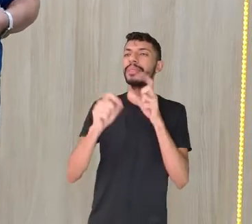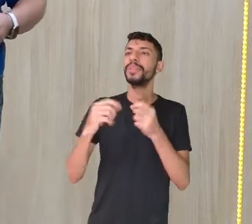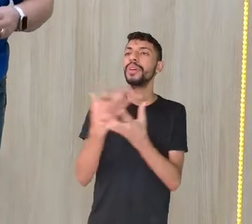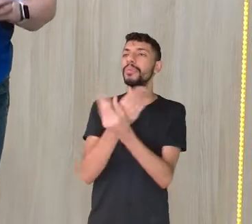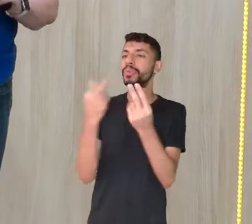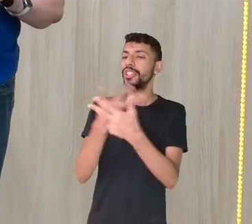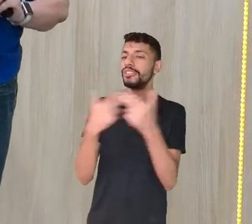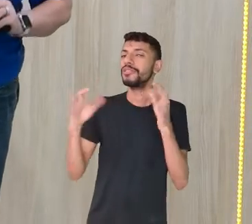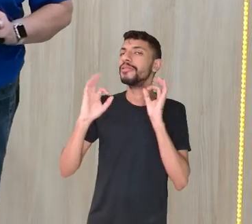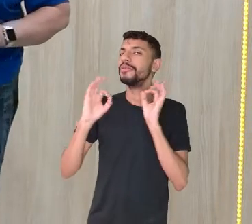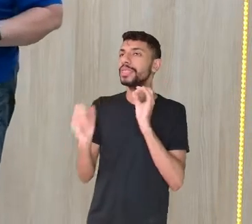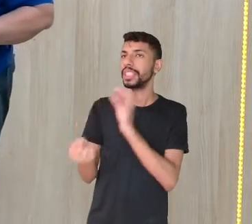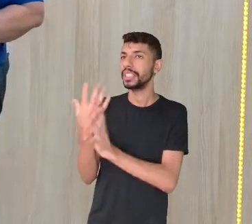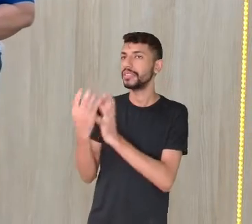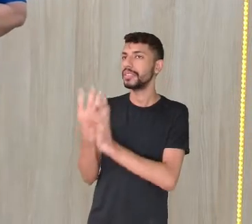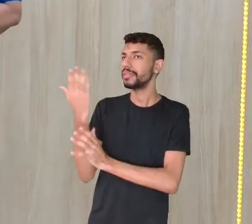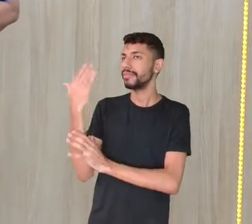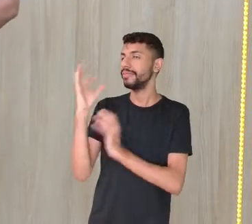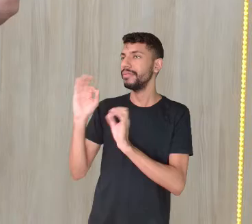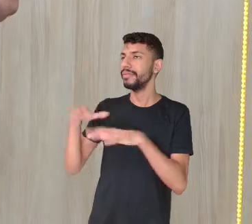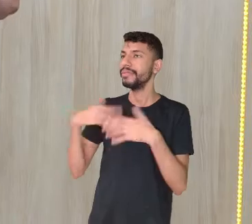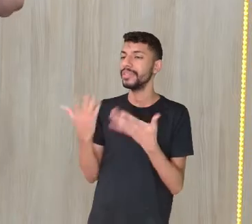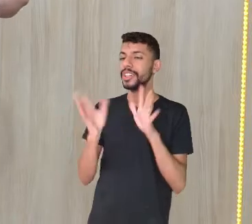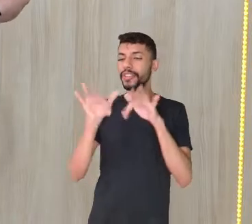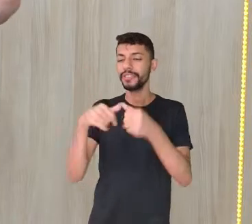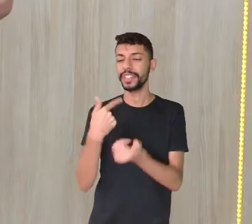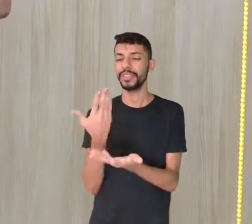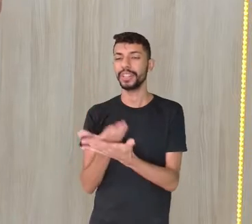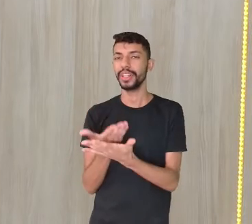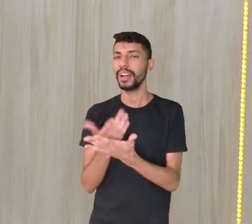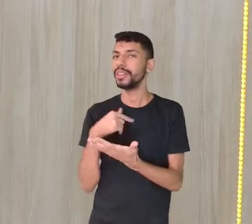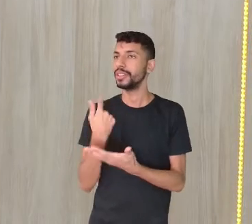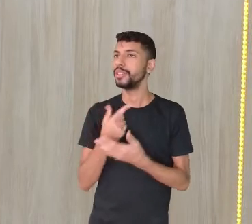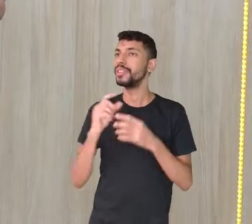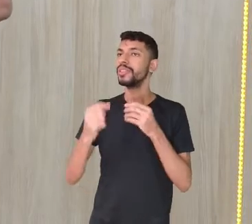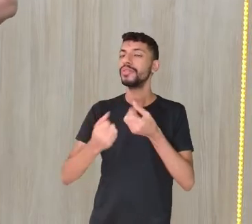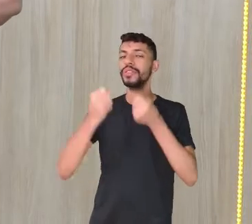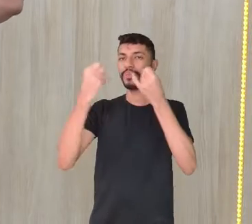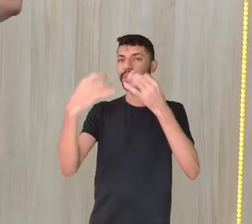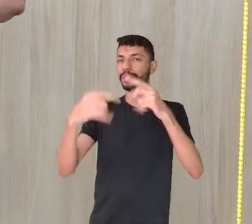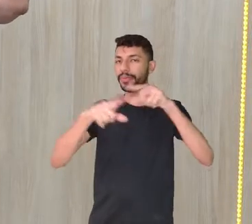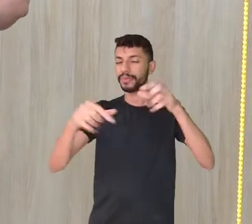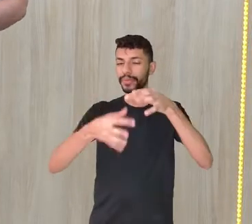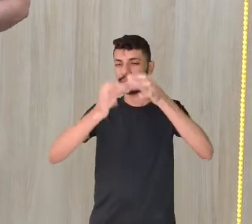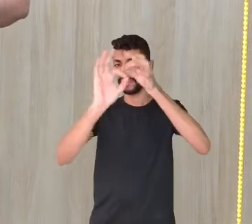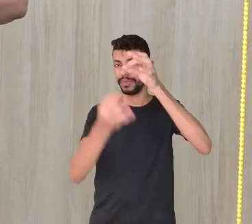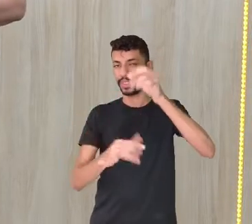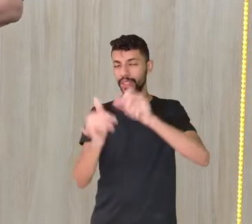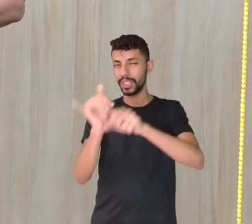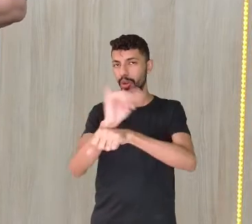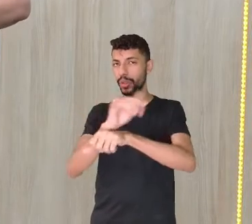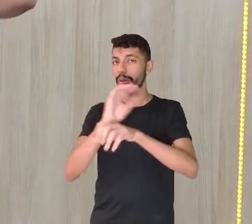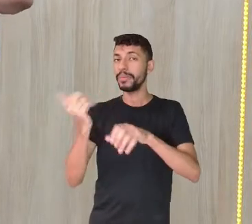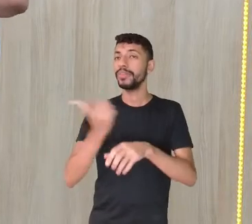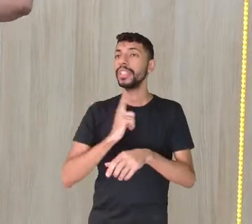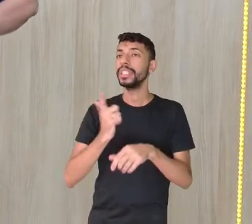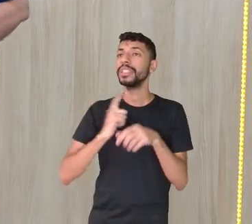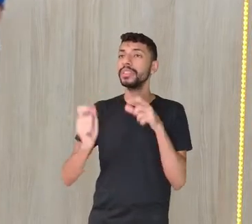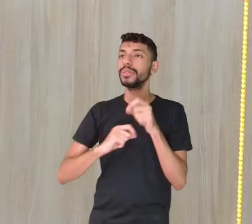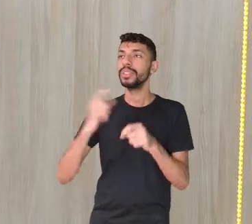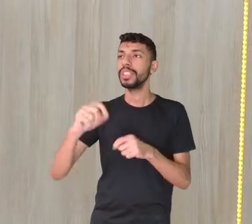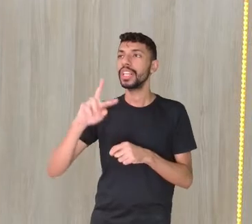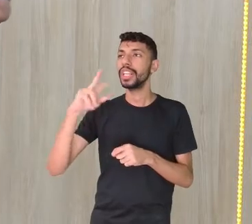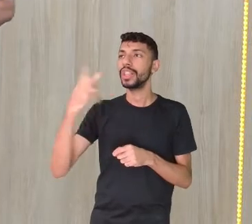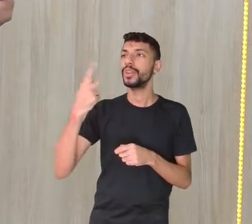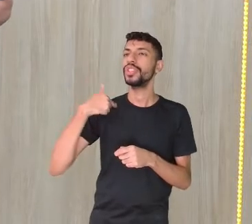infinidade. No finalzinho da nossa aula, eu vou dizer a vocês que na descrição, lá no YouTube, vão estar 2 episódios